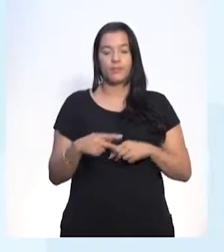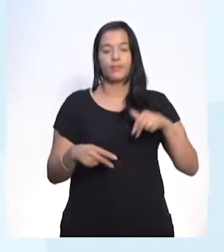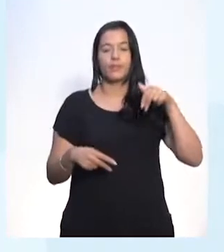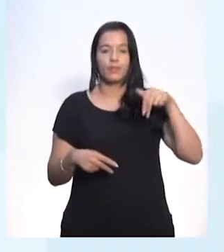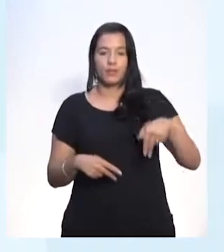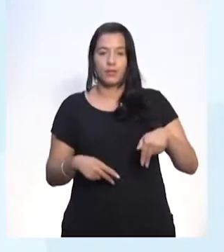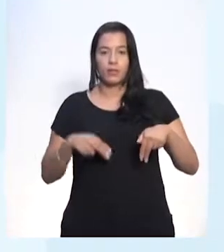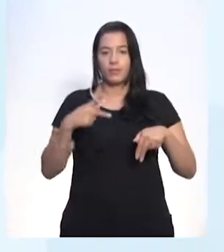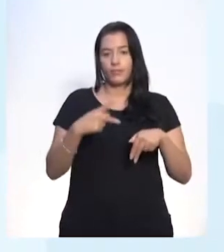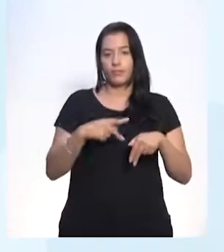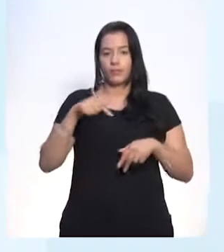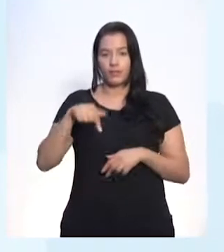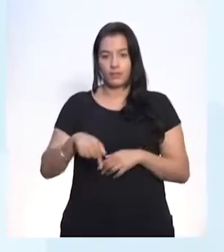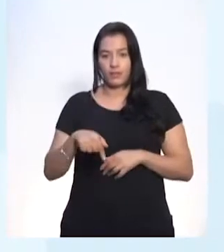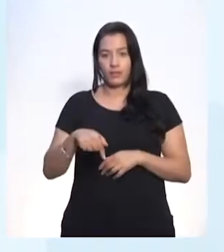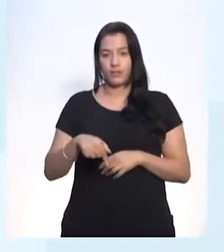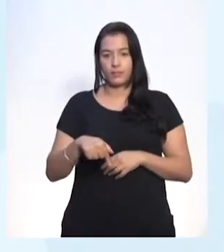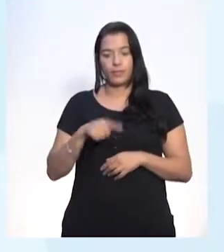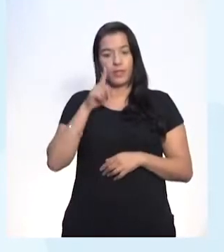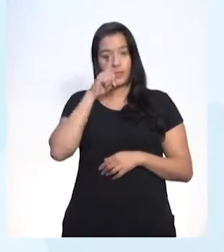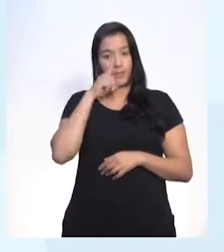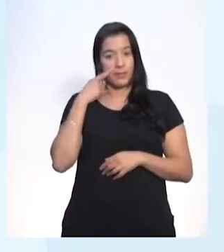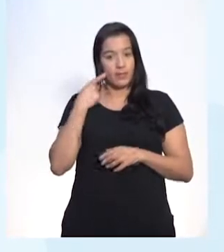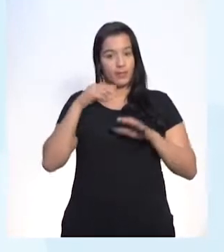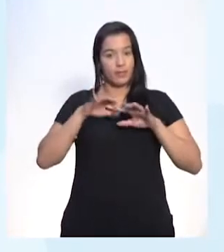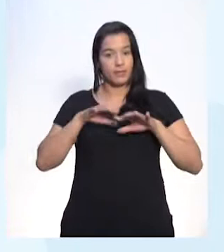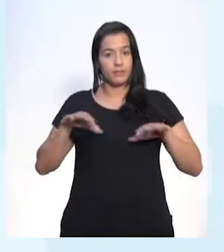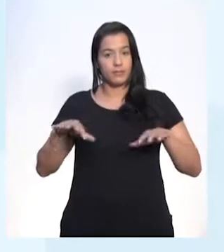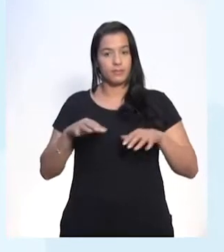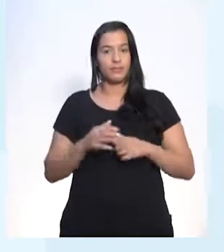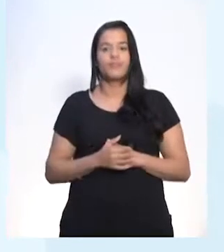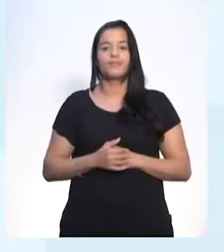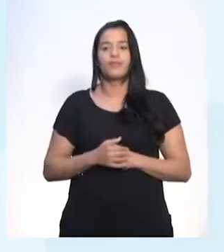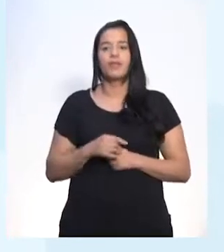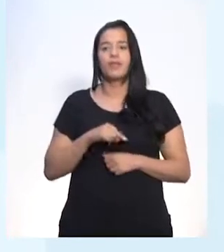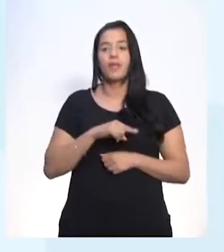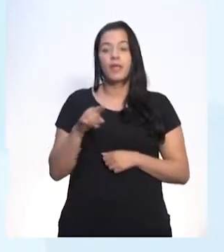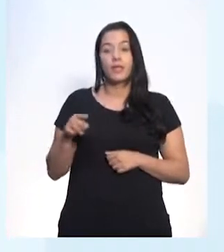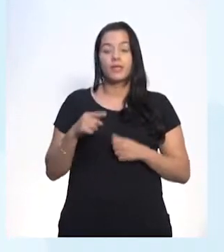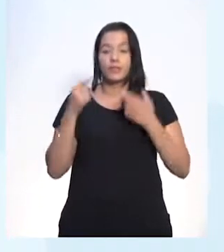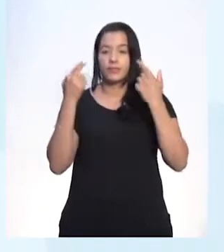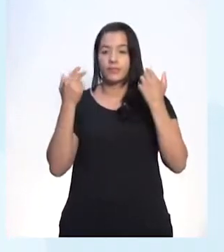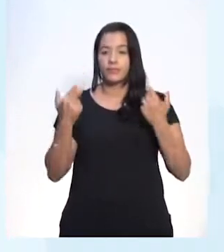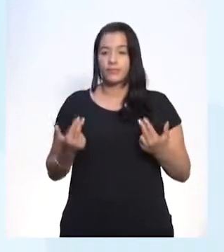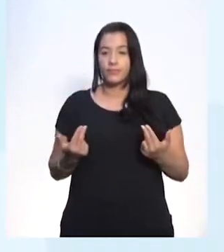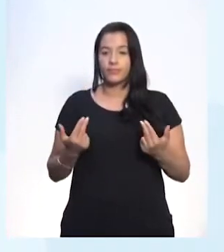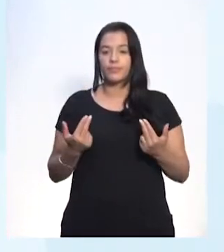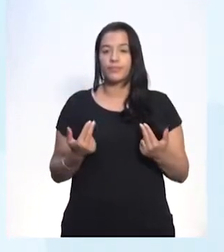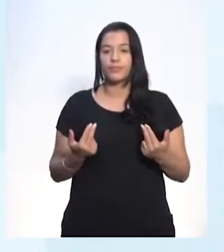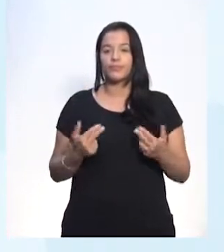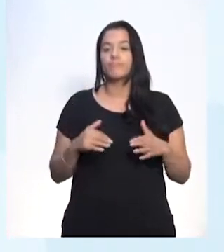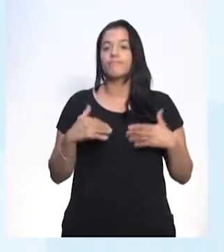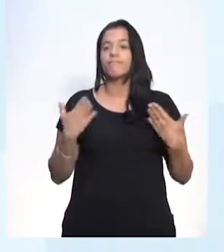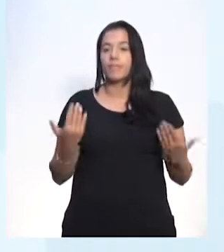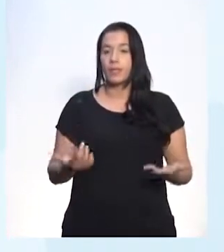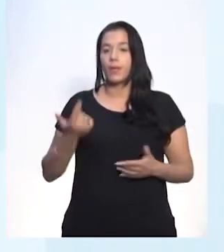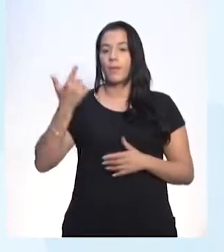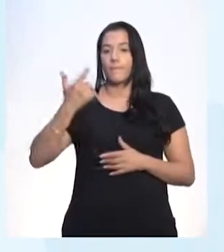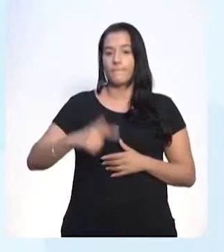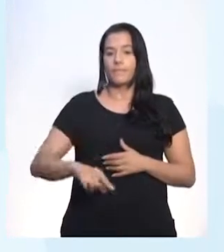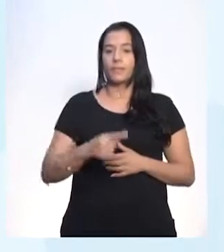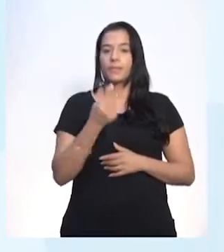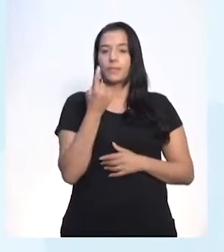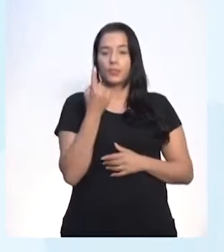e NPQ, que é o amarelo, está separadinho, eles são semelhantes, ele me deu mais